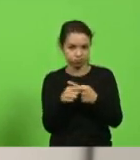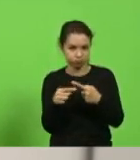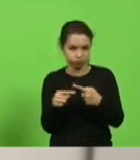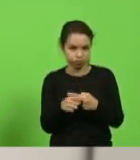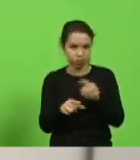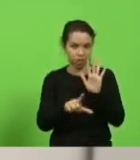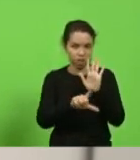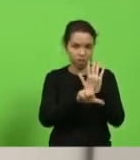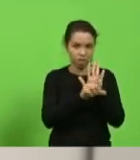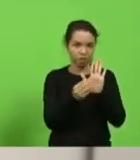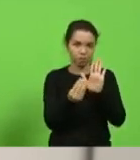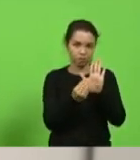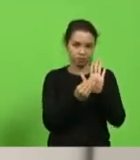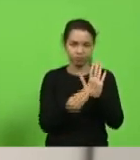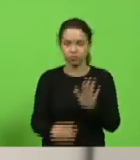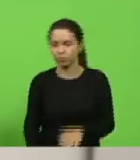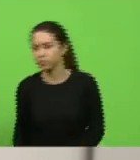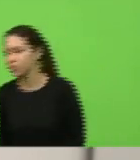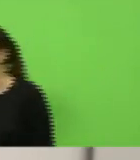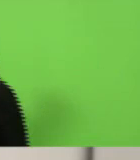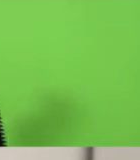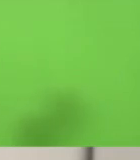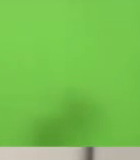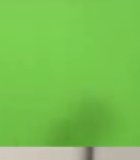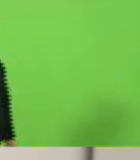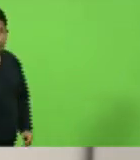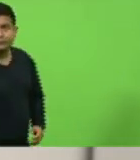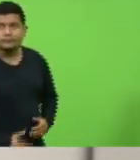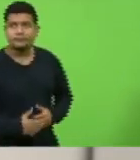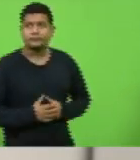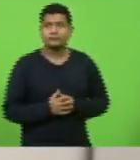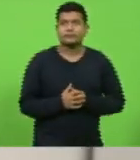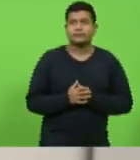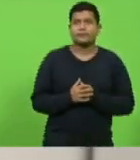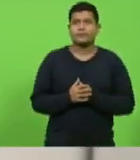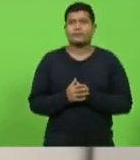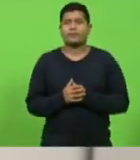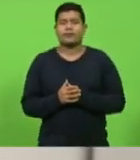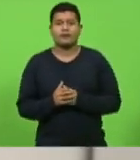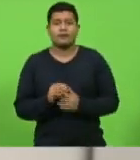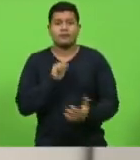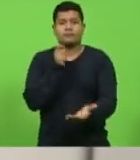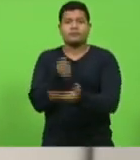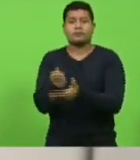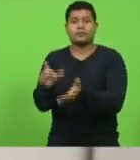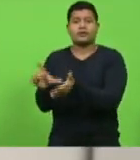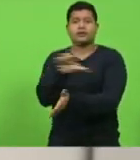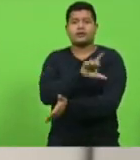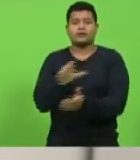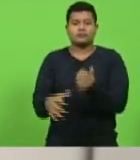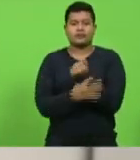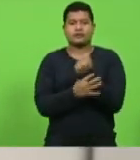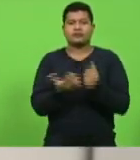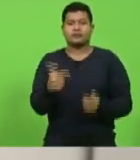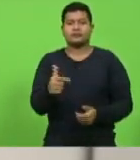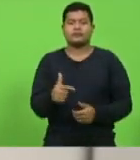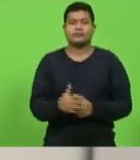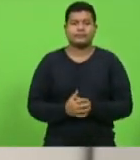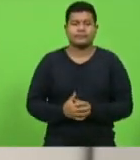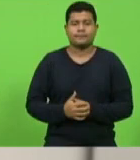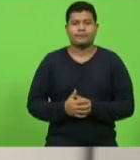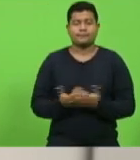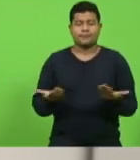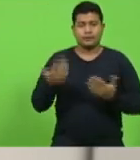pela legislação, ou seja, o pagamento antecipado sem a prestação de garantia. Nesse